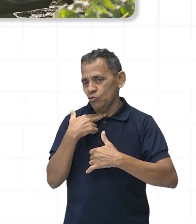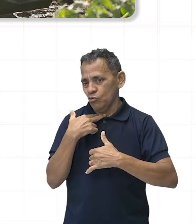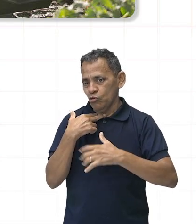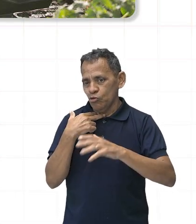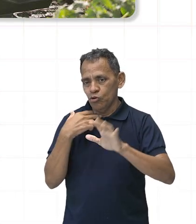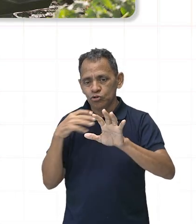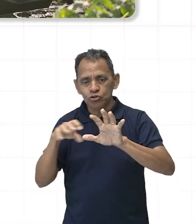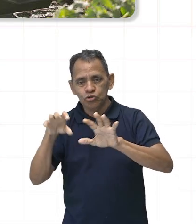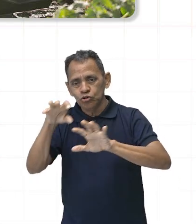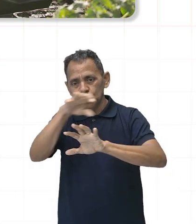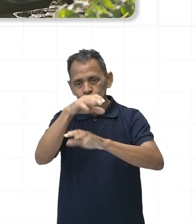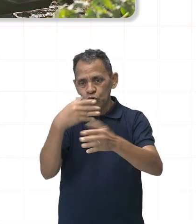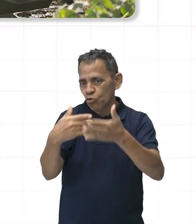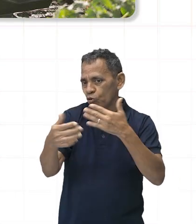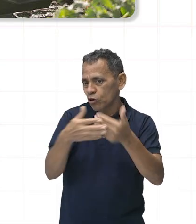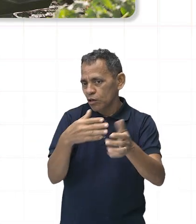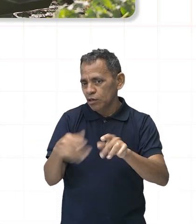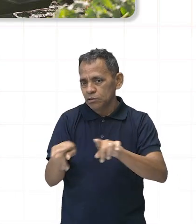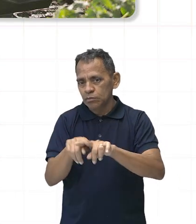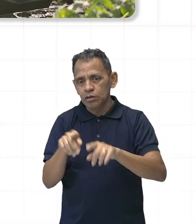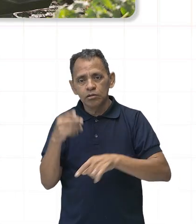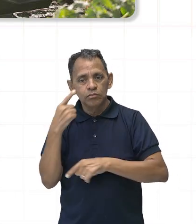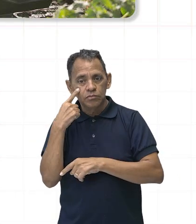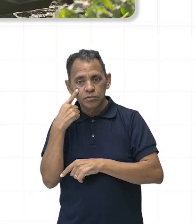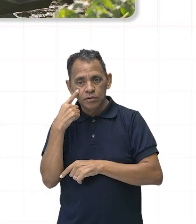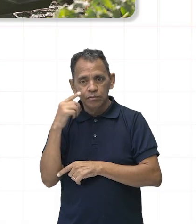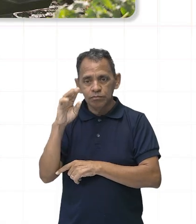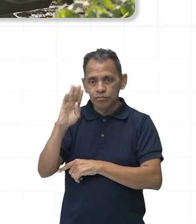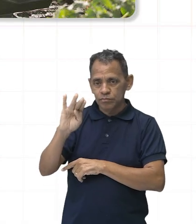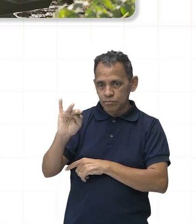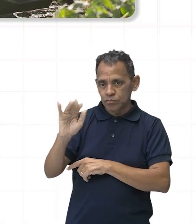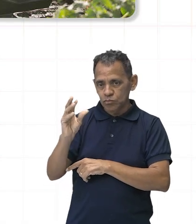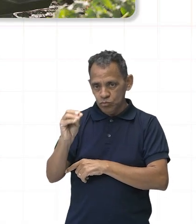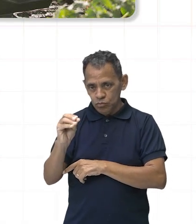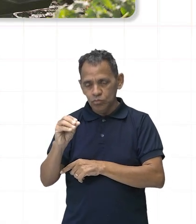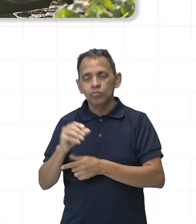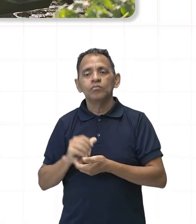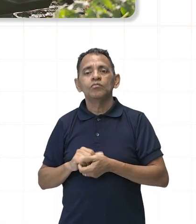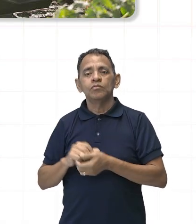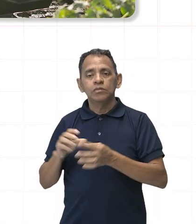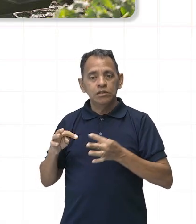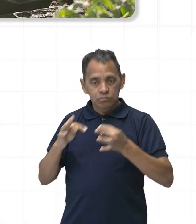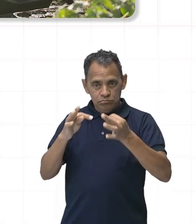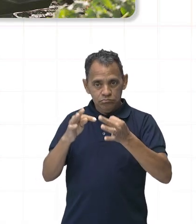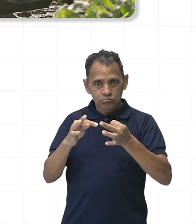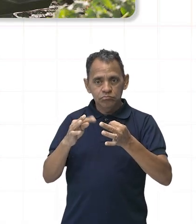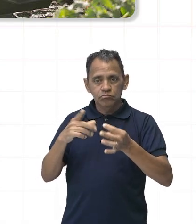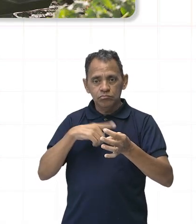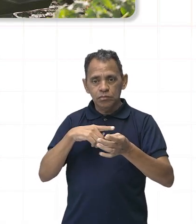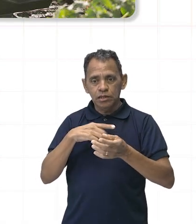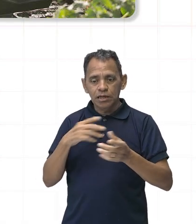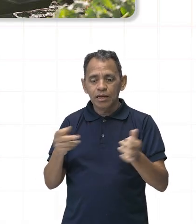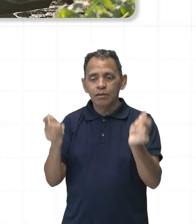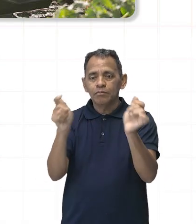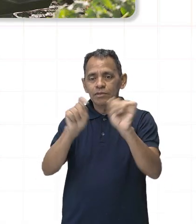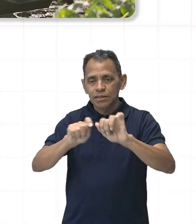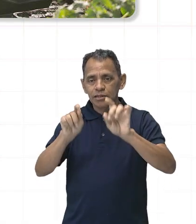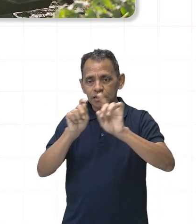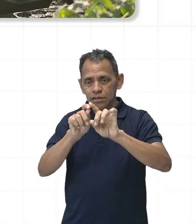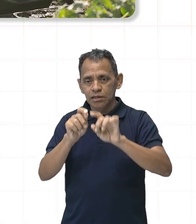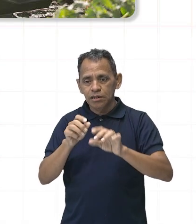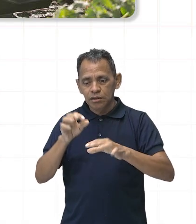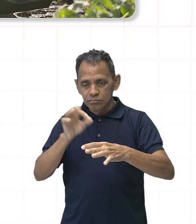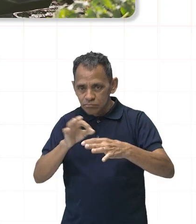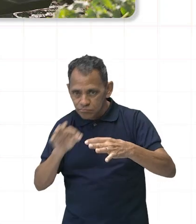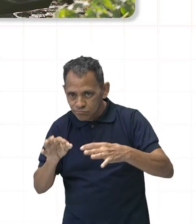gente observa também que a biotecnologia acaba chegando hoje em dia para realmente ter uma capacidade de poder plantar ou